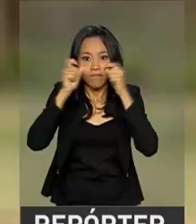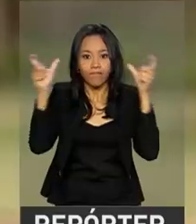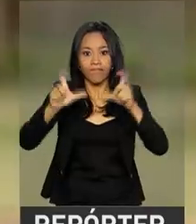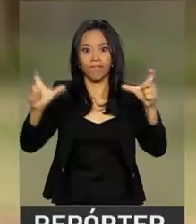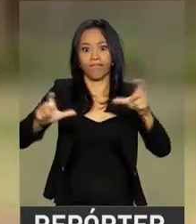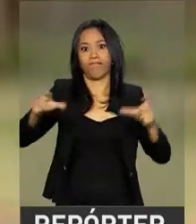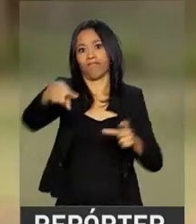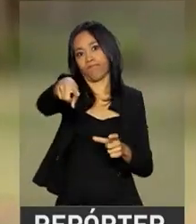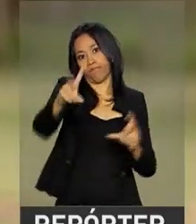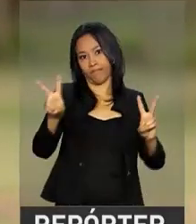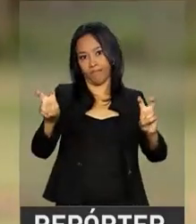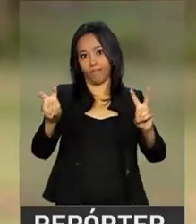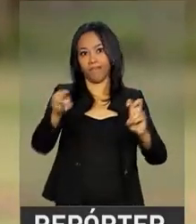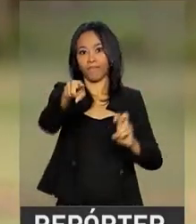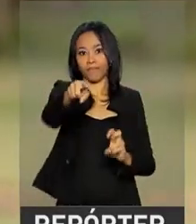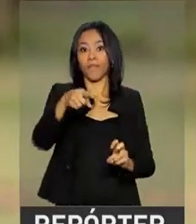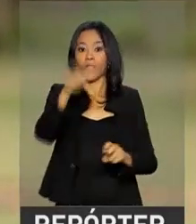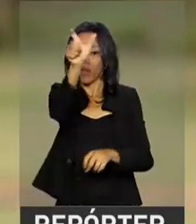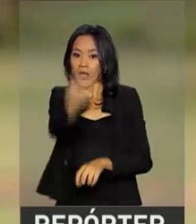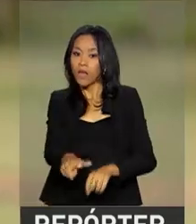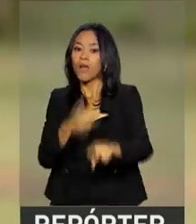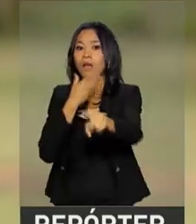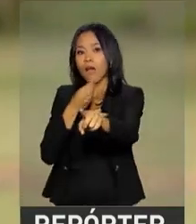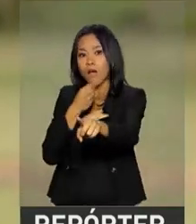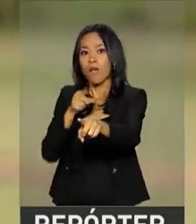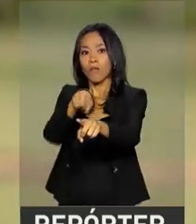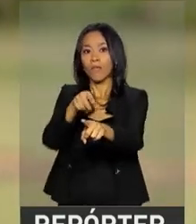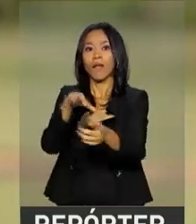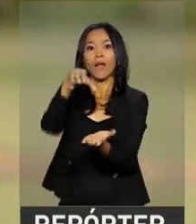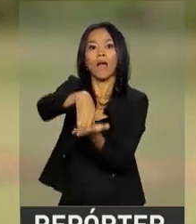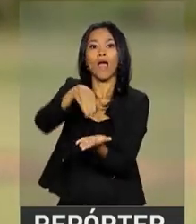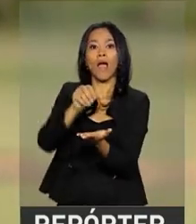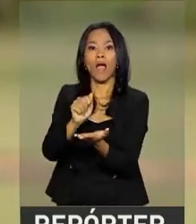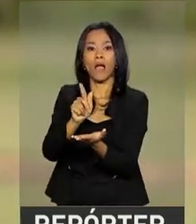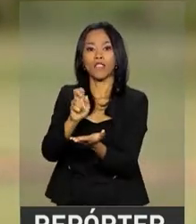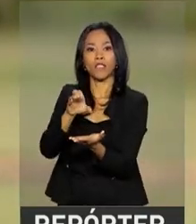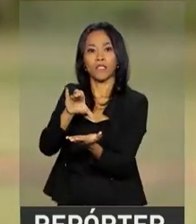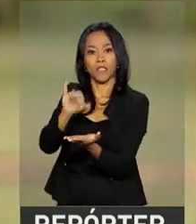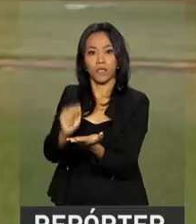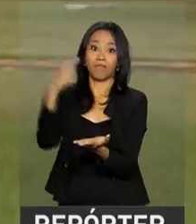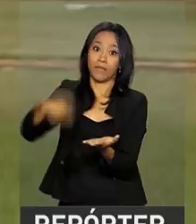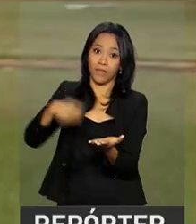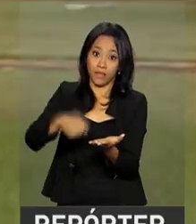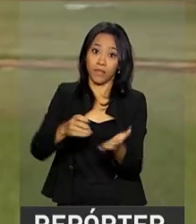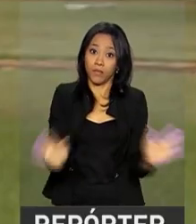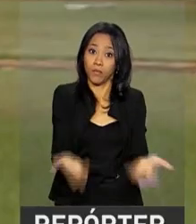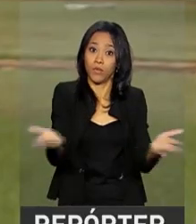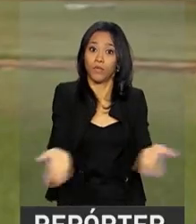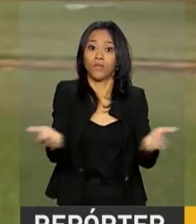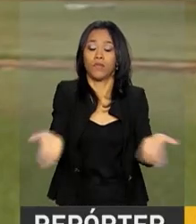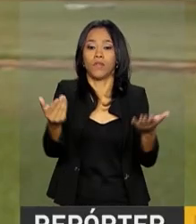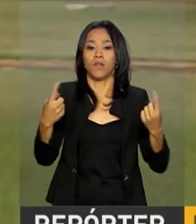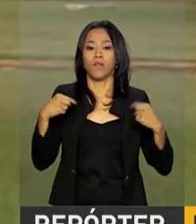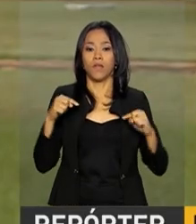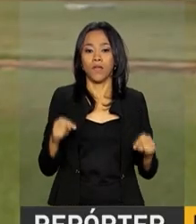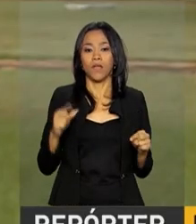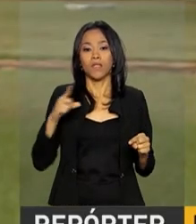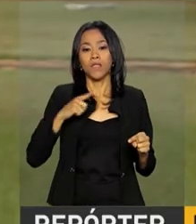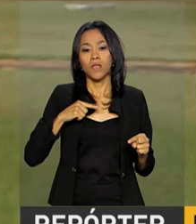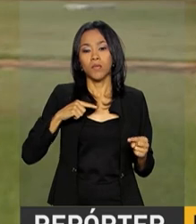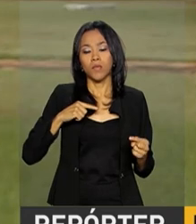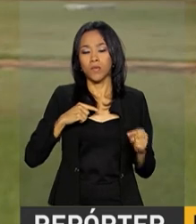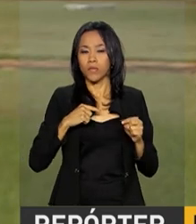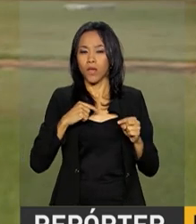para a agência nacional de água o reaproveitamento precisa ser incentivado nós temos testado diversos modelos